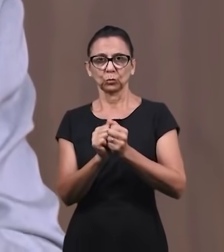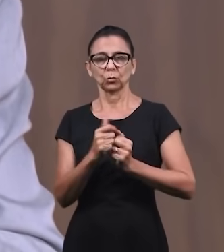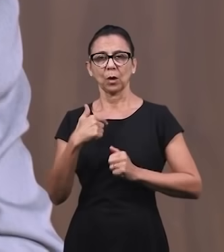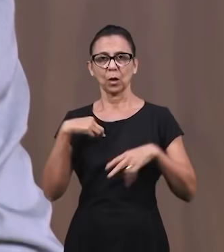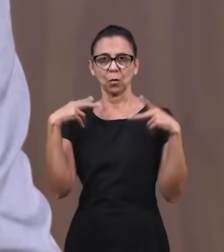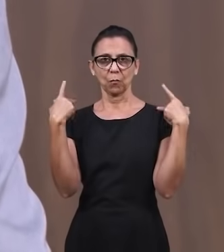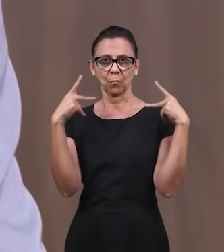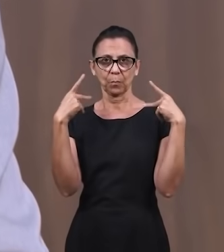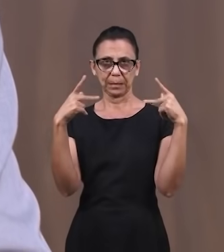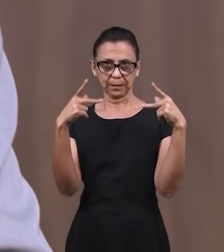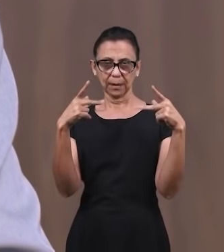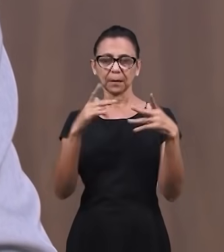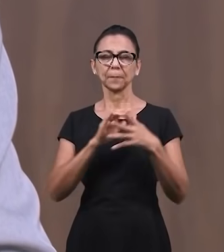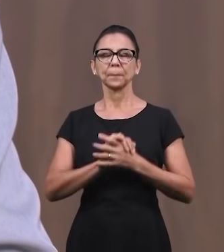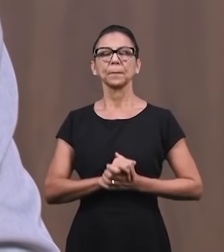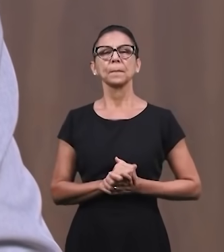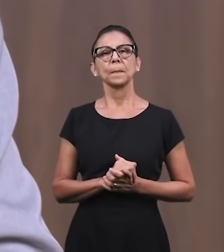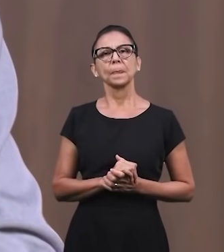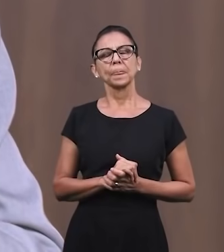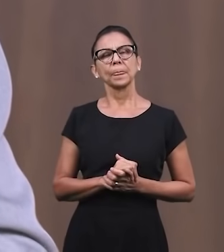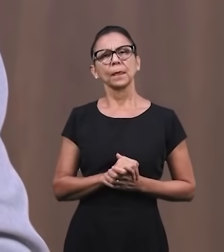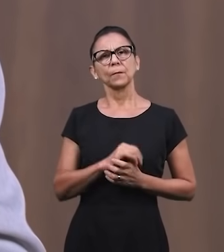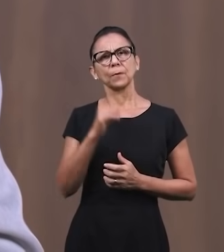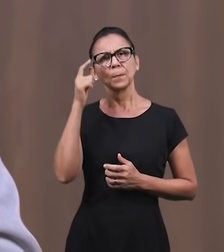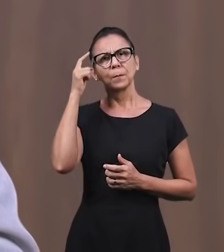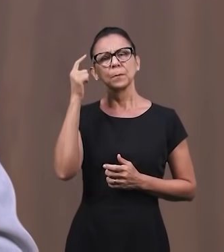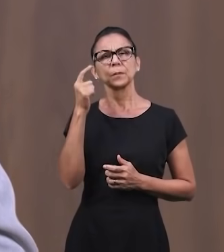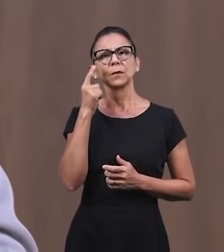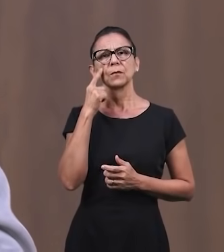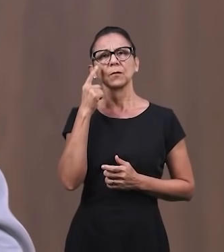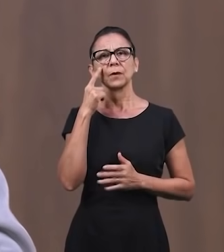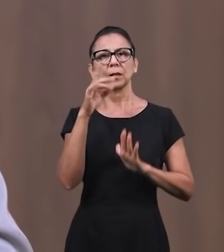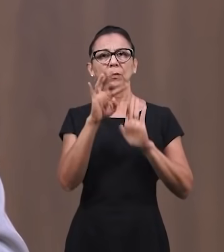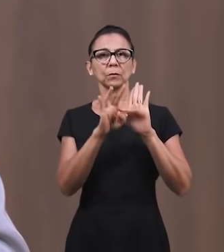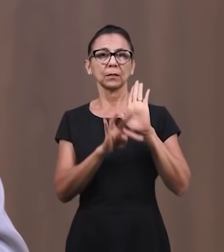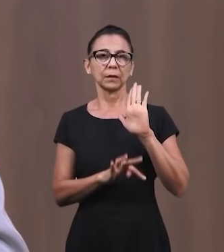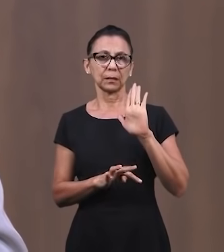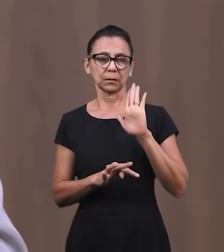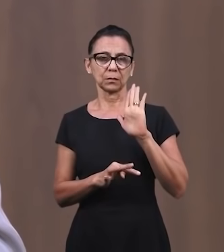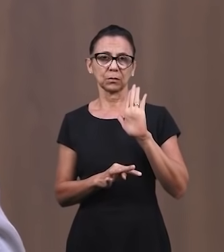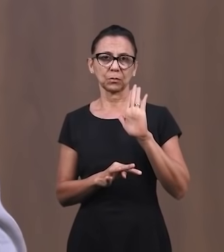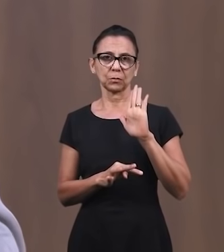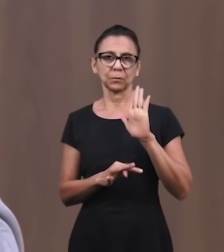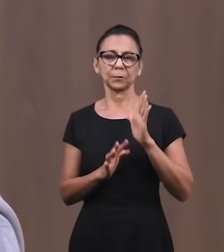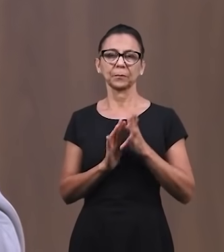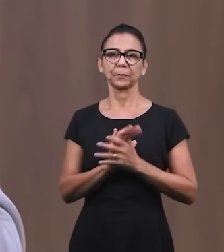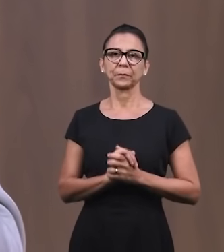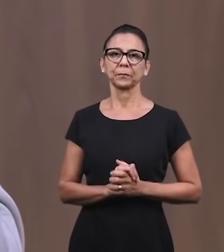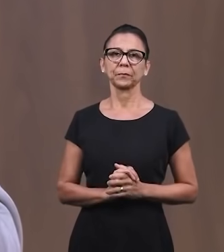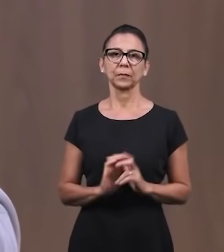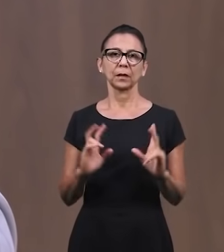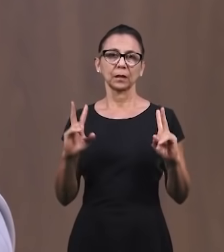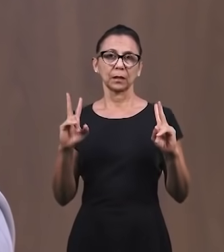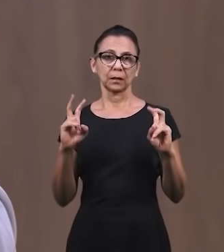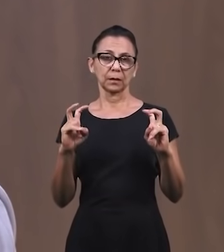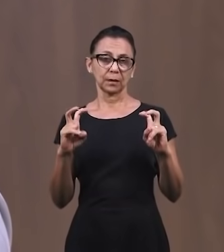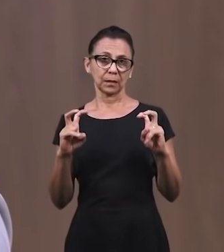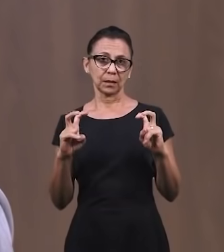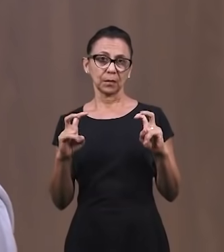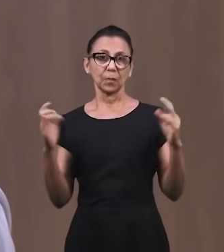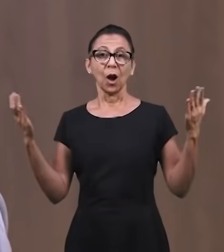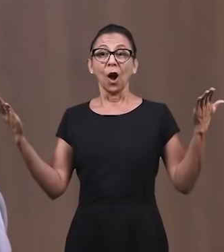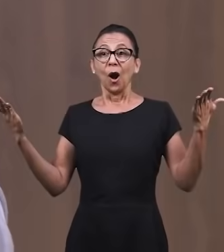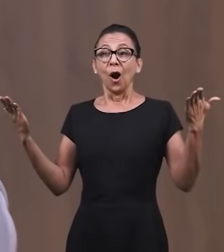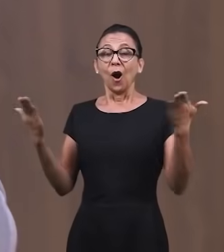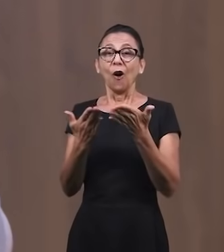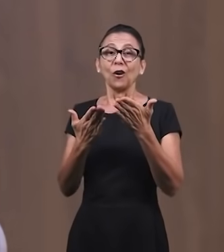eu trarei a palavra para você e nós vamos meditar num texto da palavra do Senhor e a mensagem terá como tema: